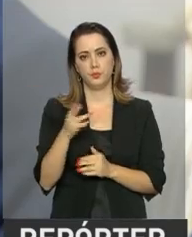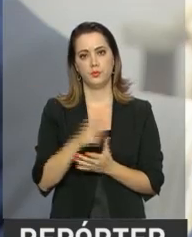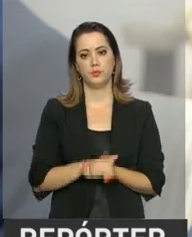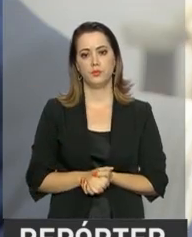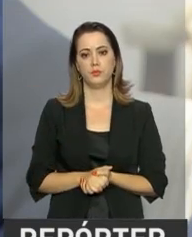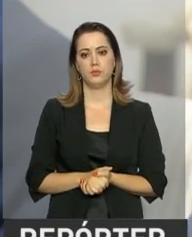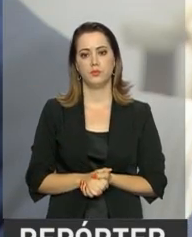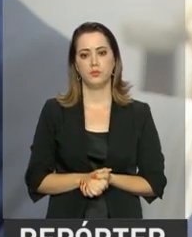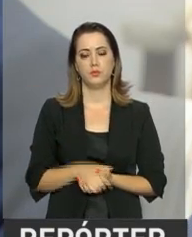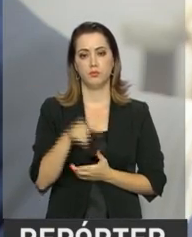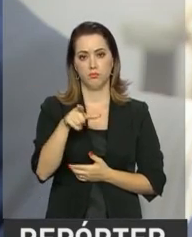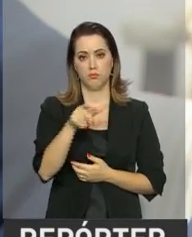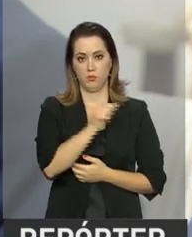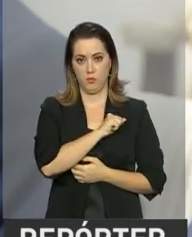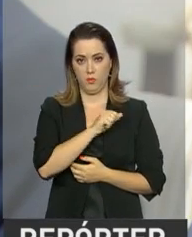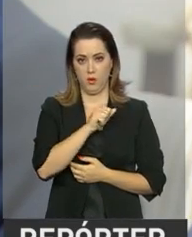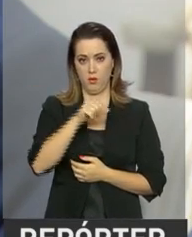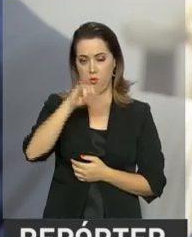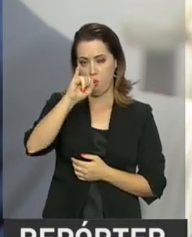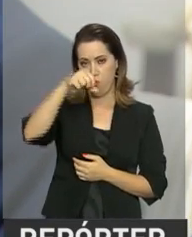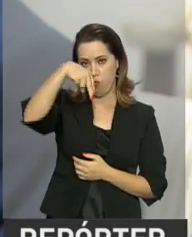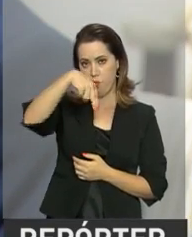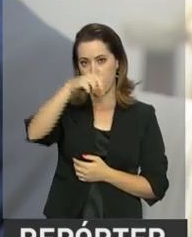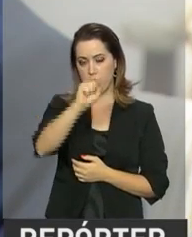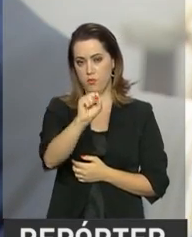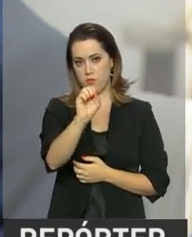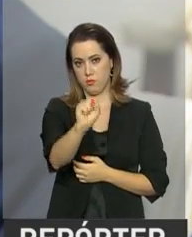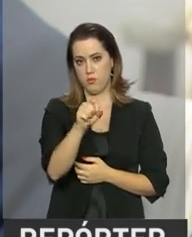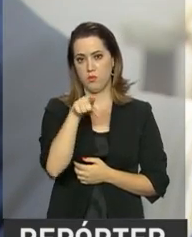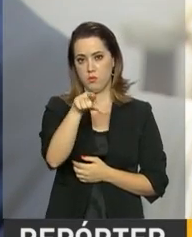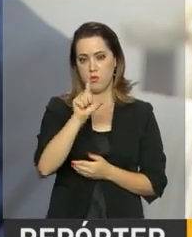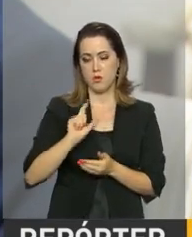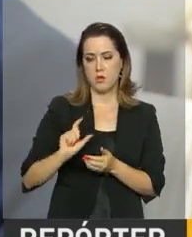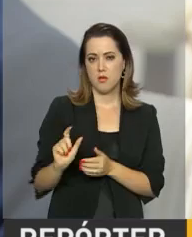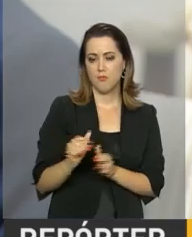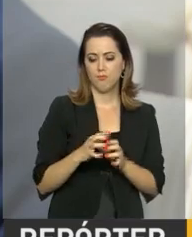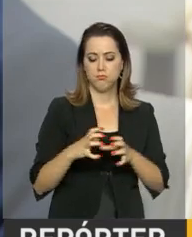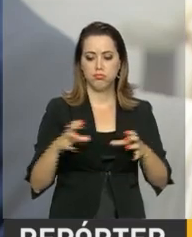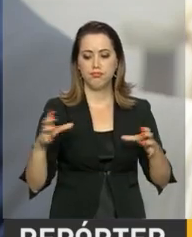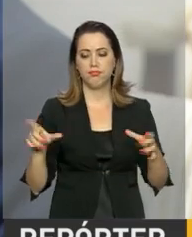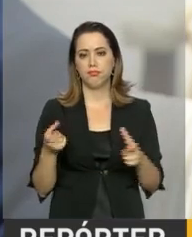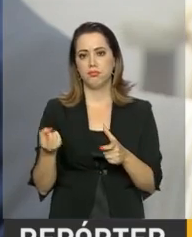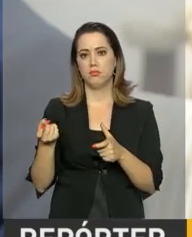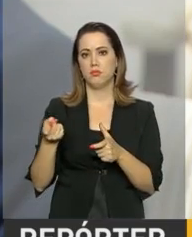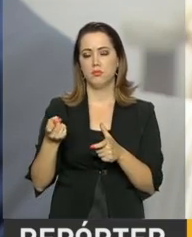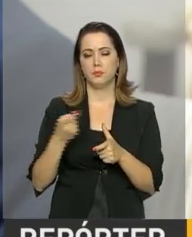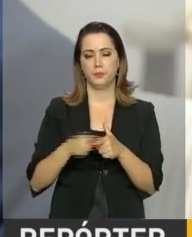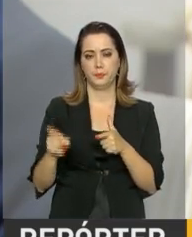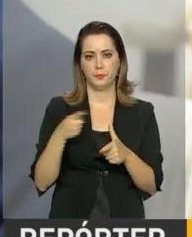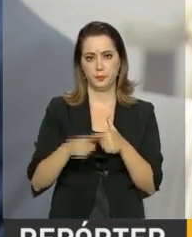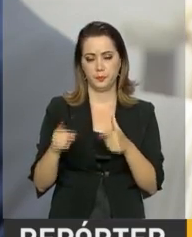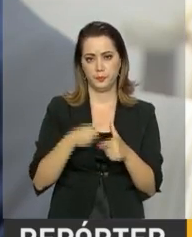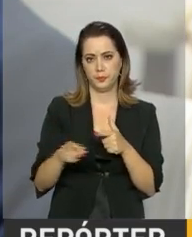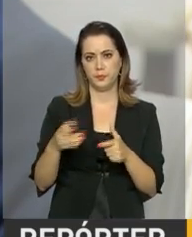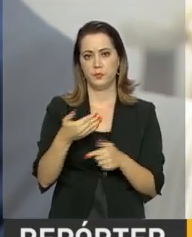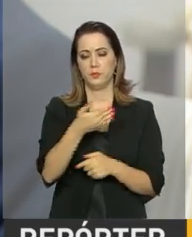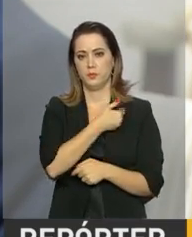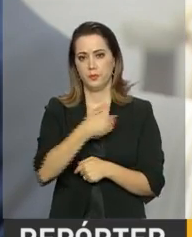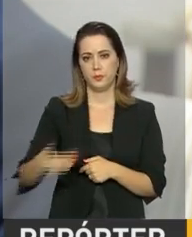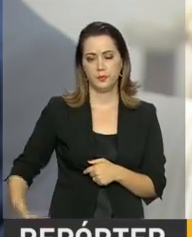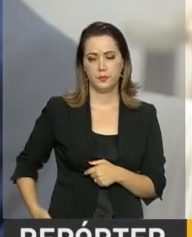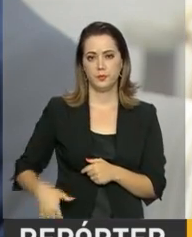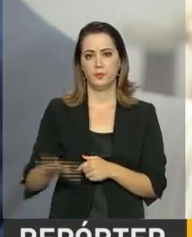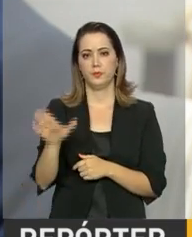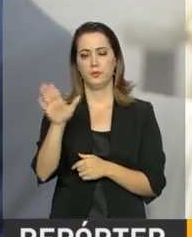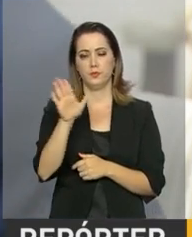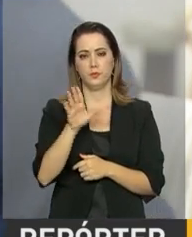É o fato da Previdência hoje ser o maior fator de deterioração das contas públicas do governo